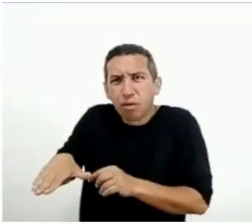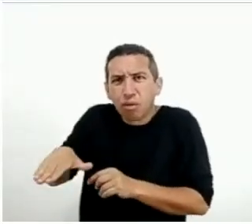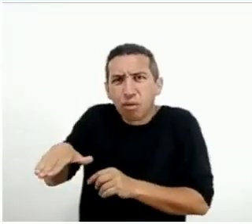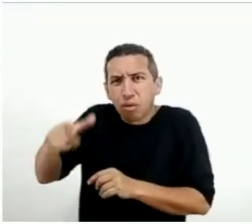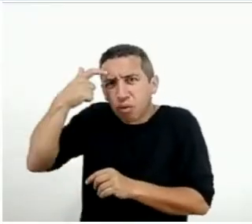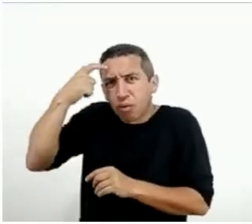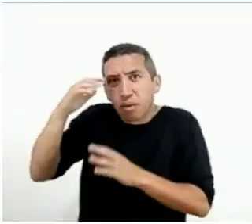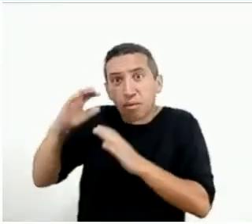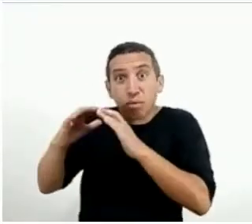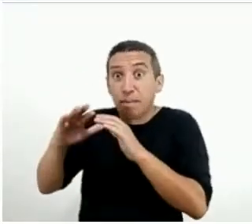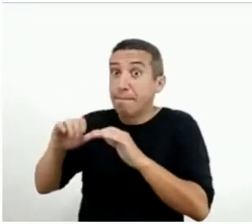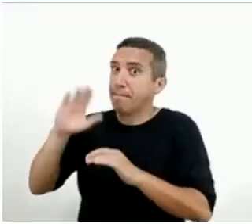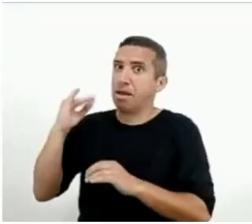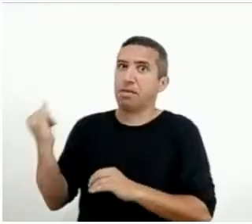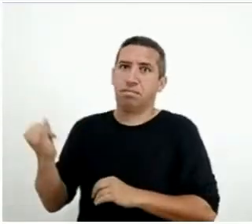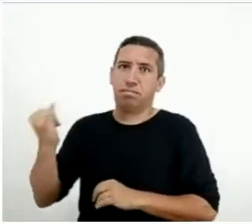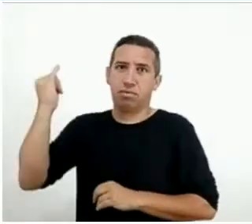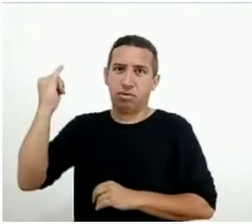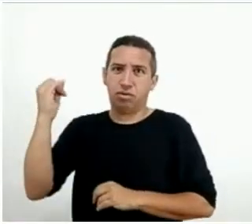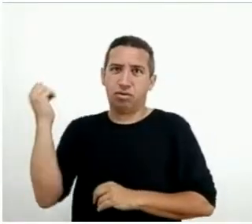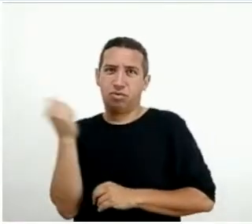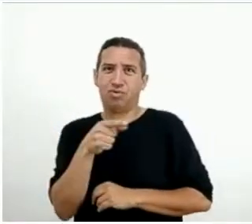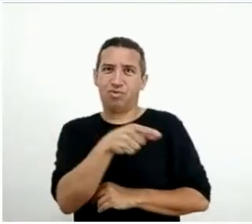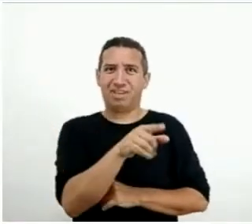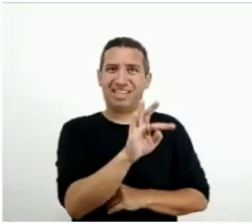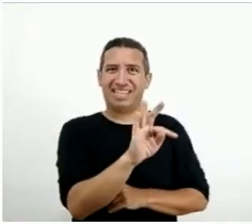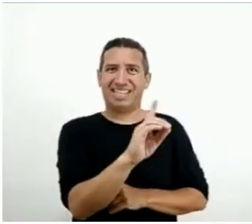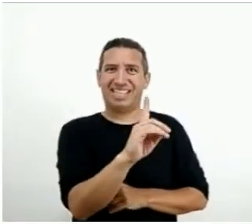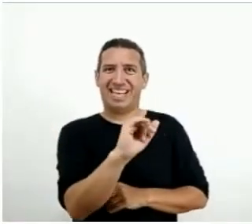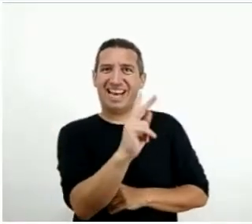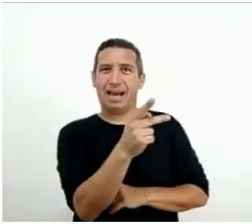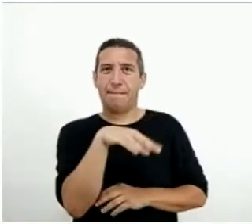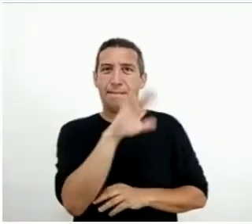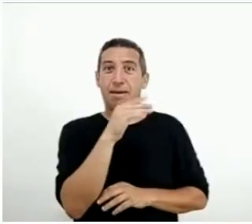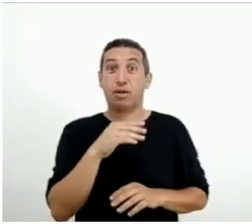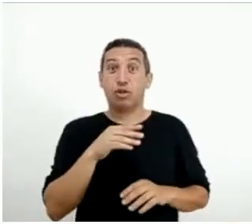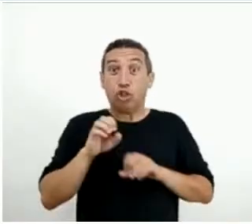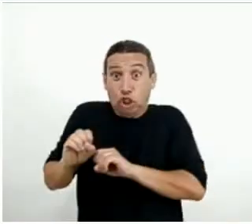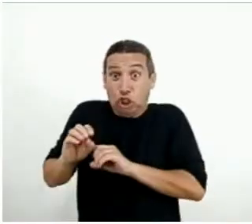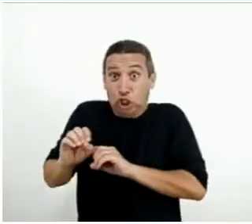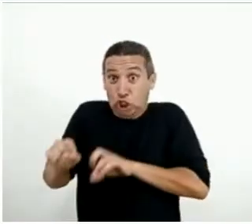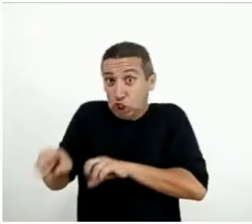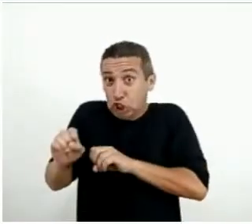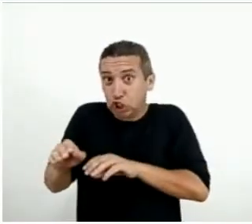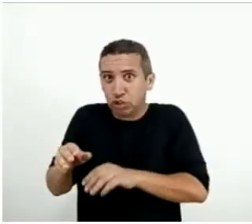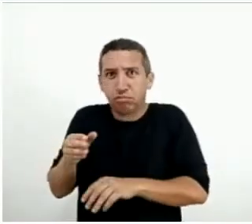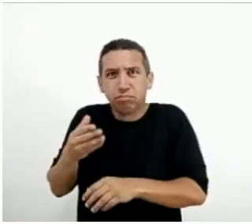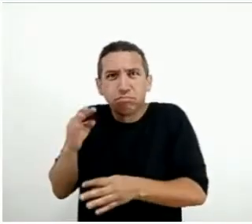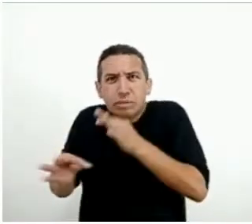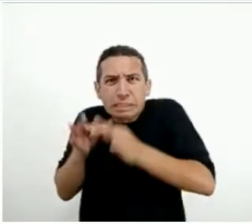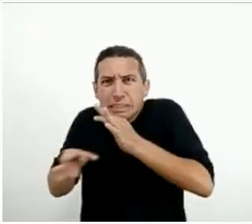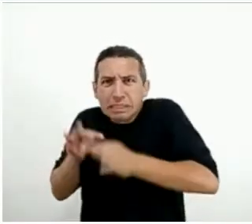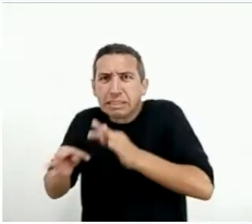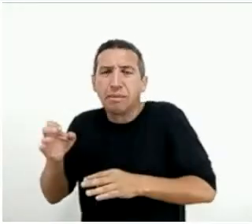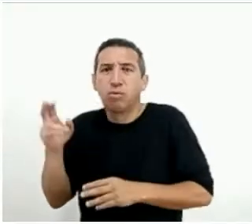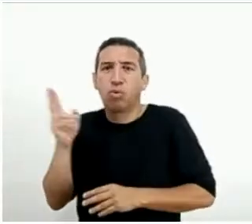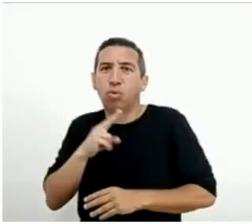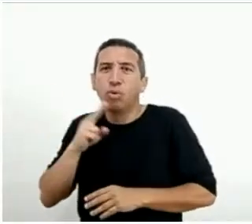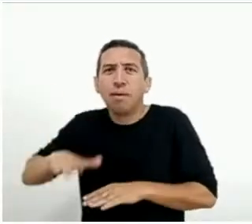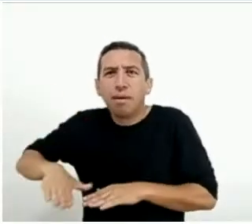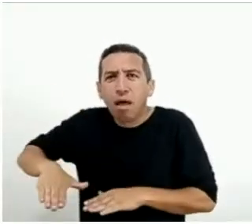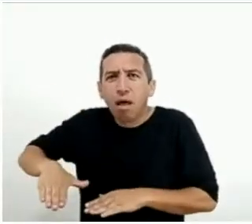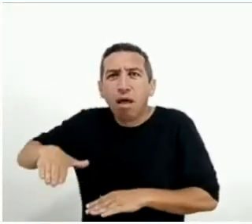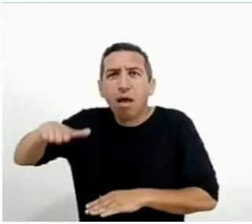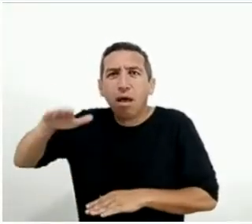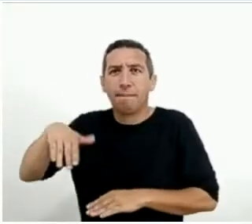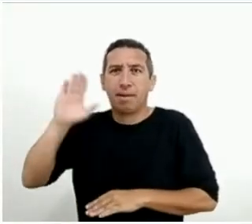importante até do que a intervenção precoce no TDAH. E quando você faz só o diagnóstico de TDAH e não